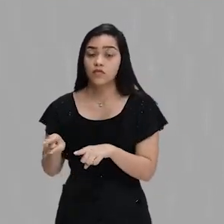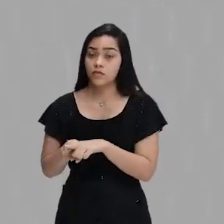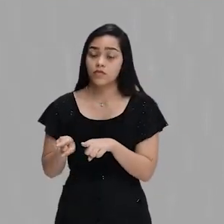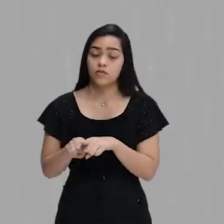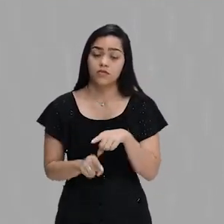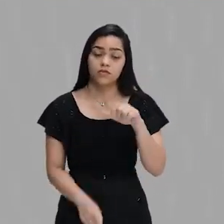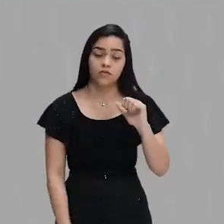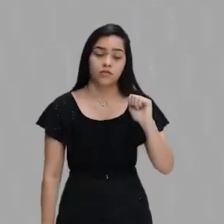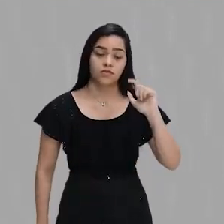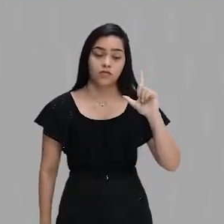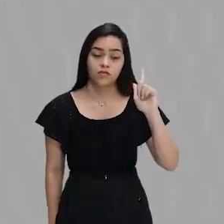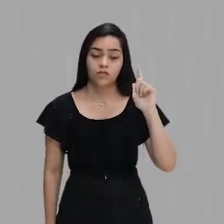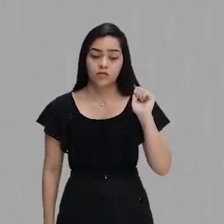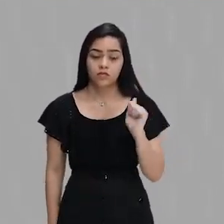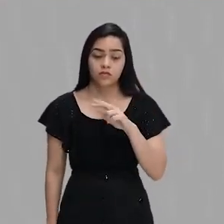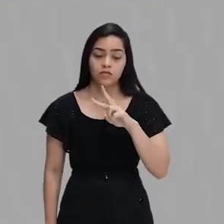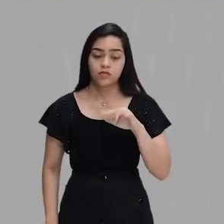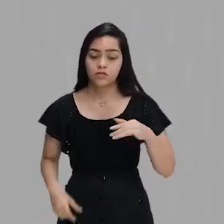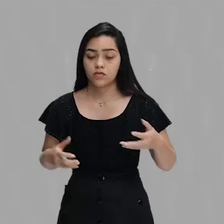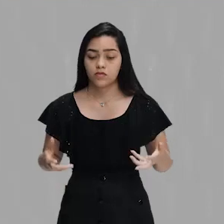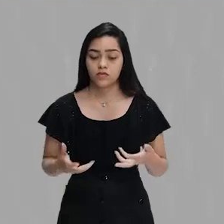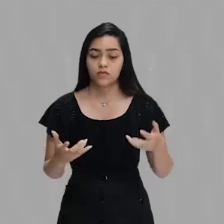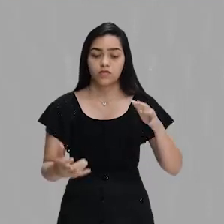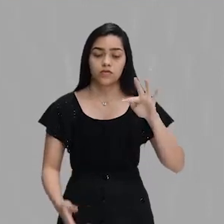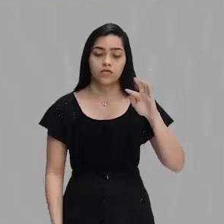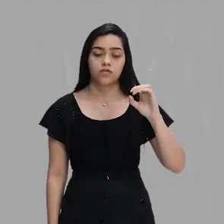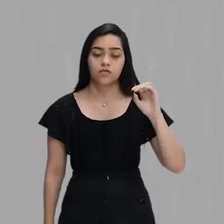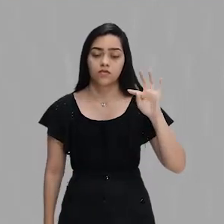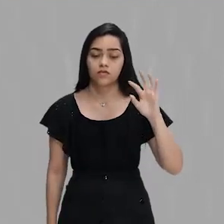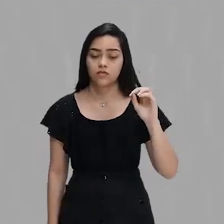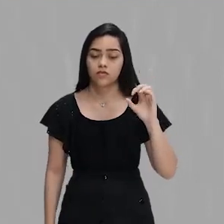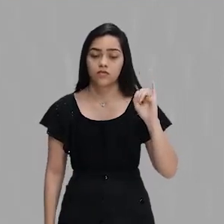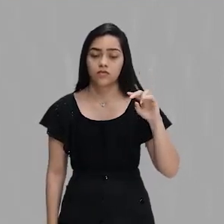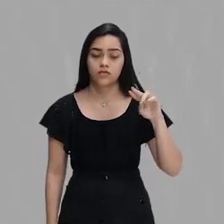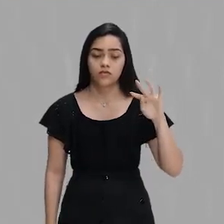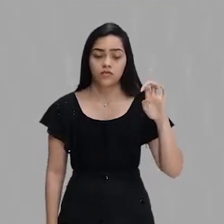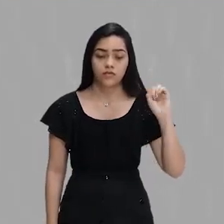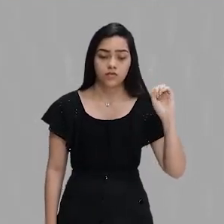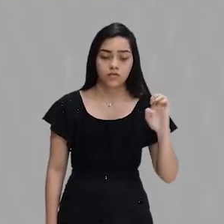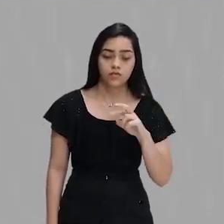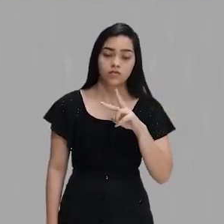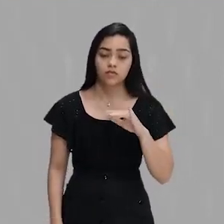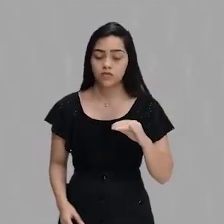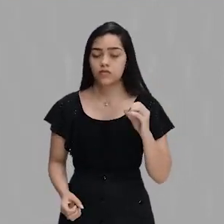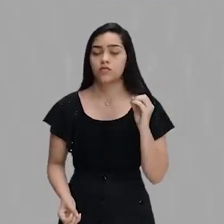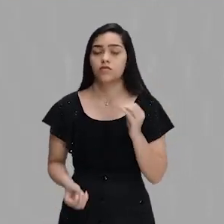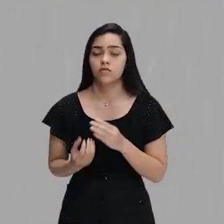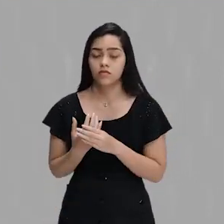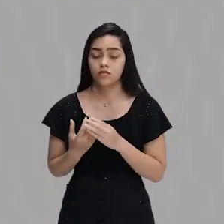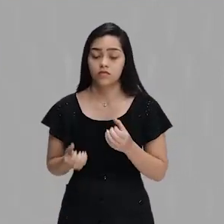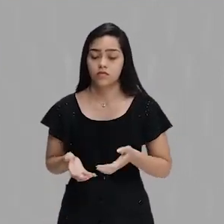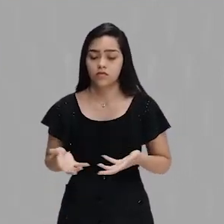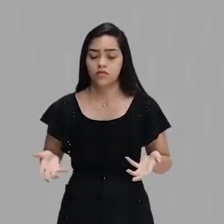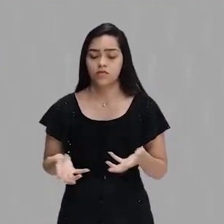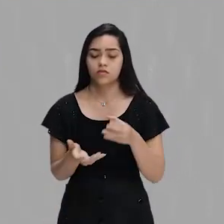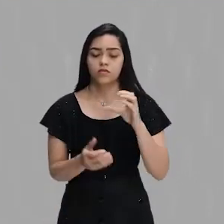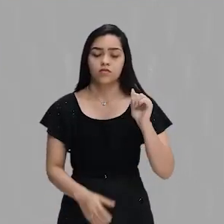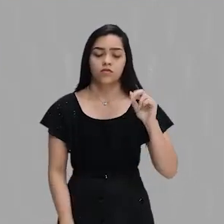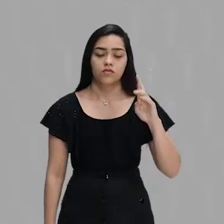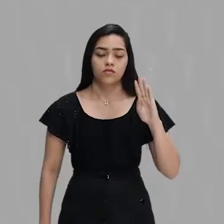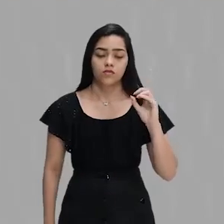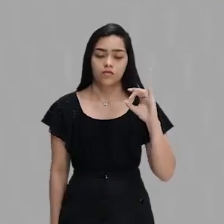alga, ela vai promover a fotossíntese, ela vai produzir carboidrato, vai fornecer carboidrato para o